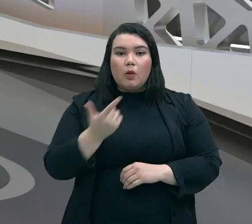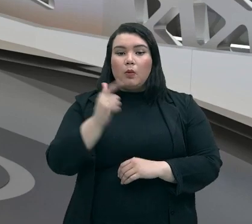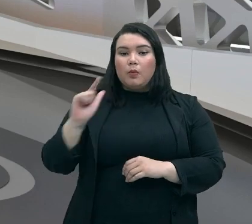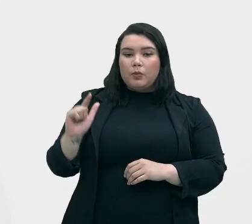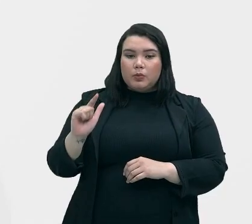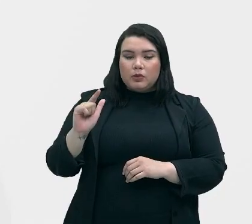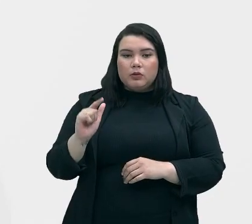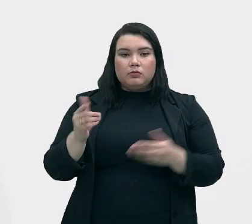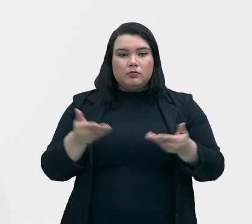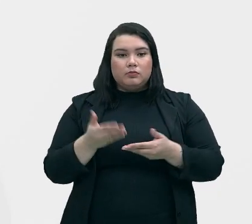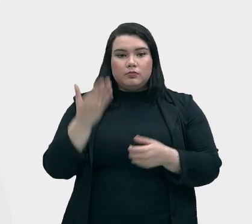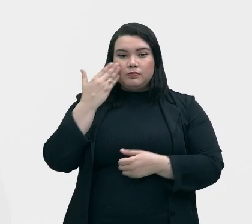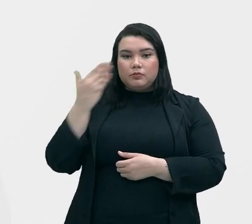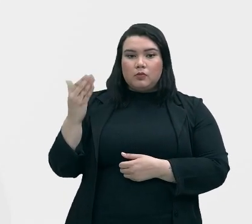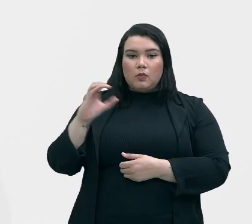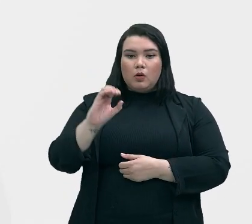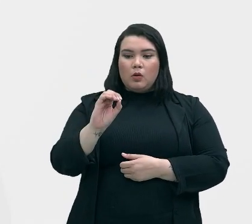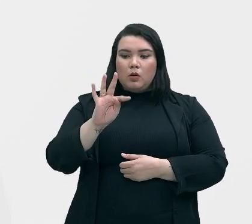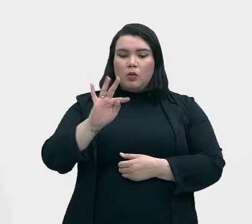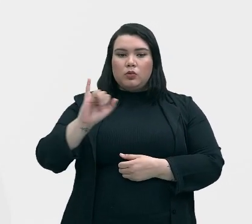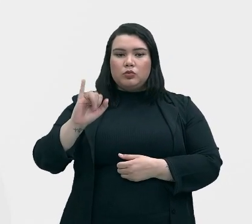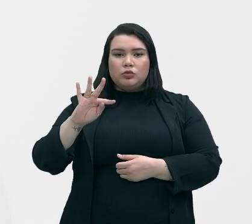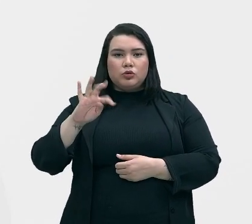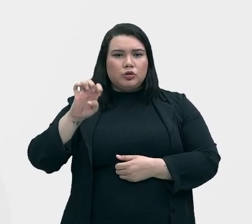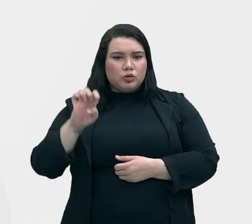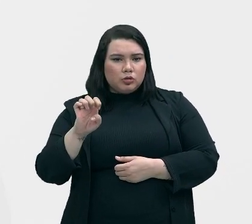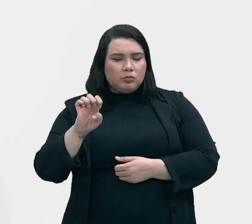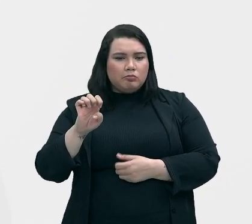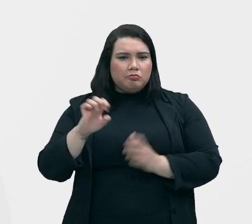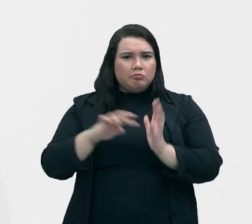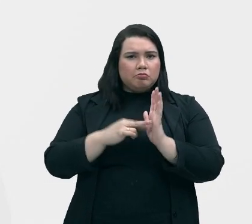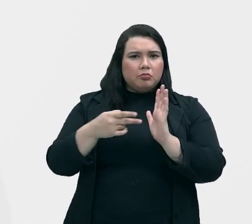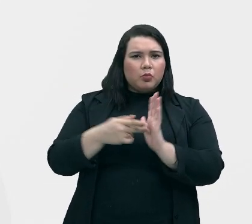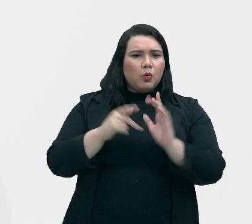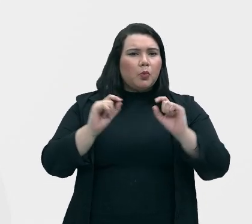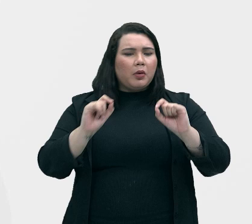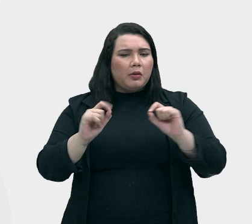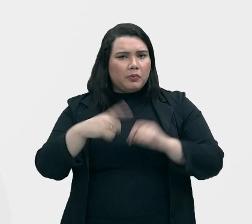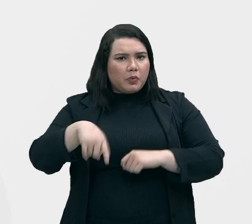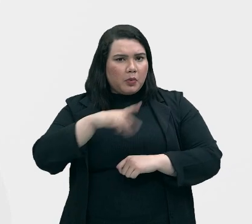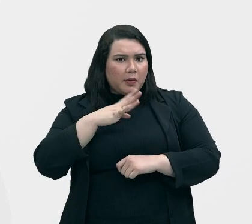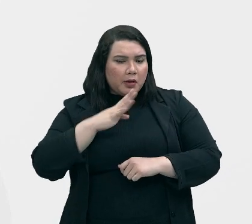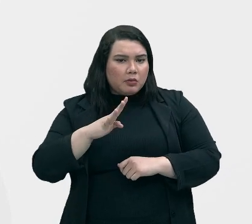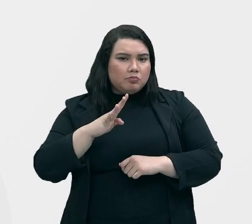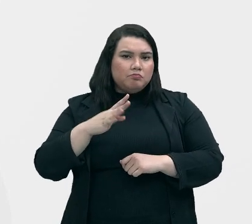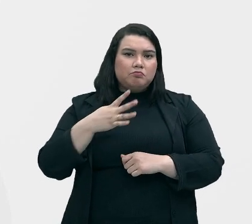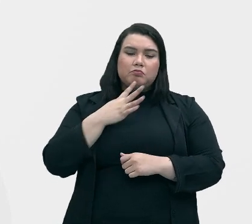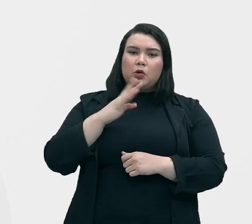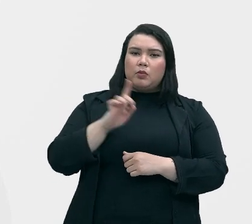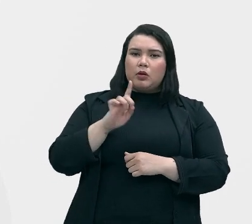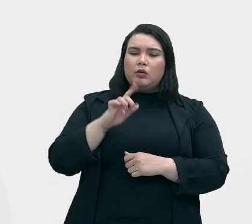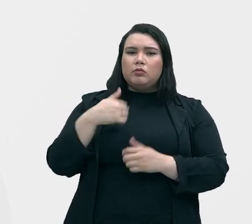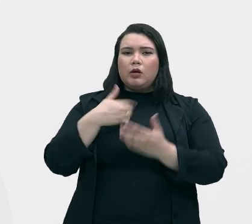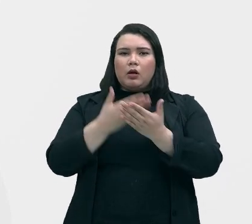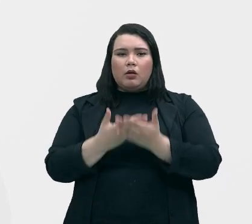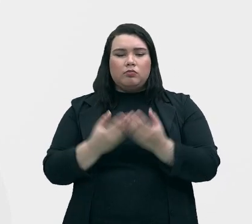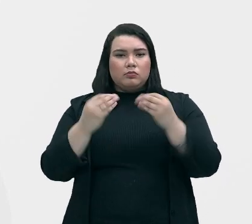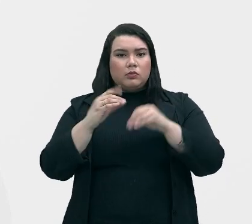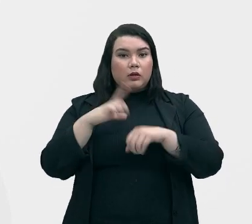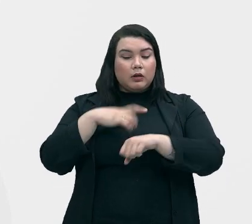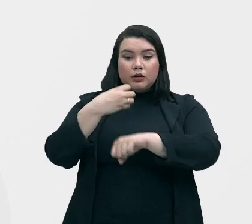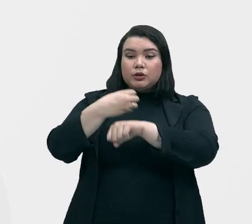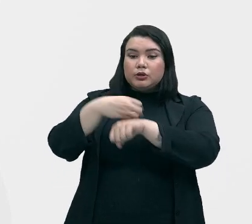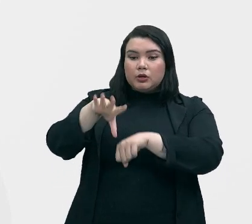Olha só, agora a gente tem a otite. Já ouviram falar? Pois é, eu também não, né? Quando a gente estava montando a aula... Eu tenho uma dica,